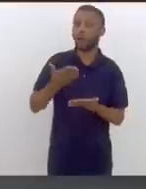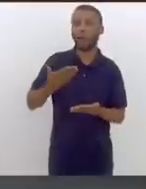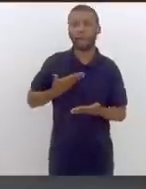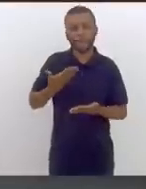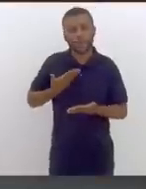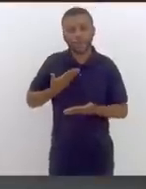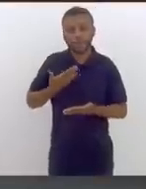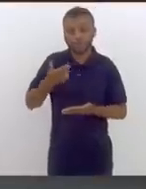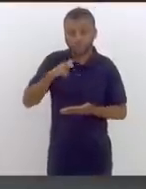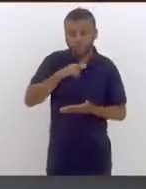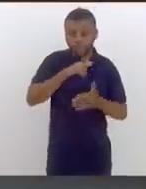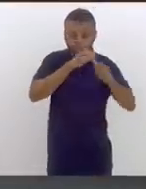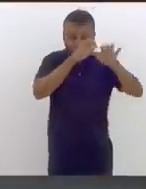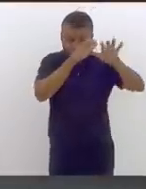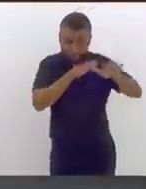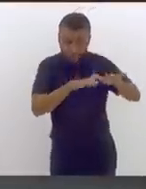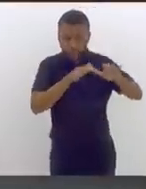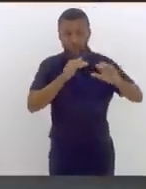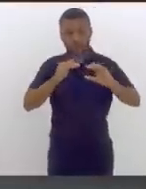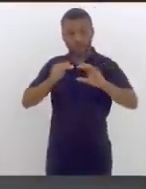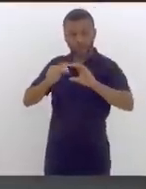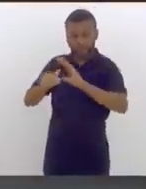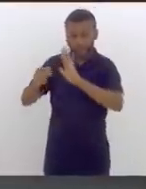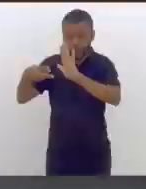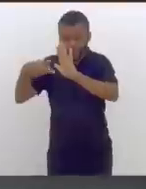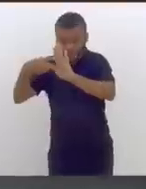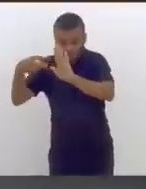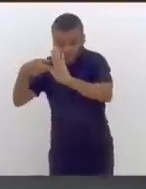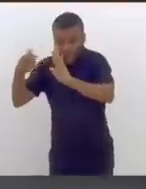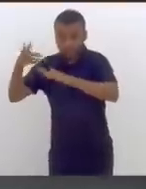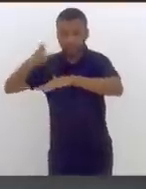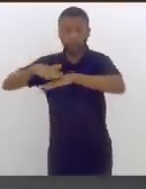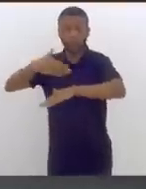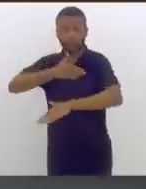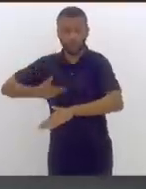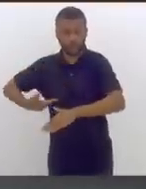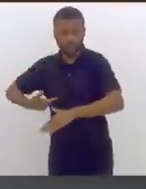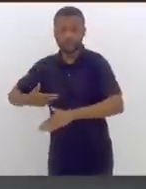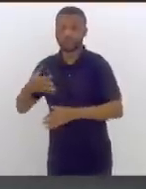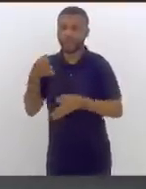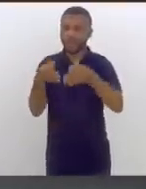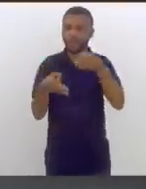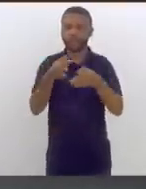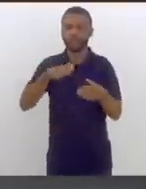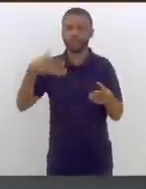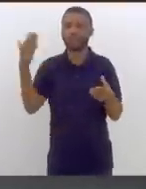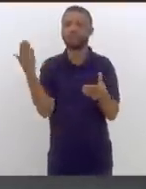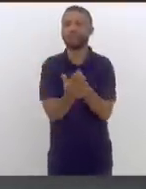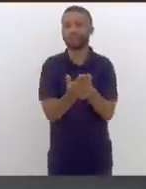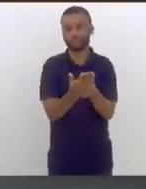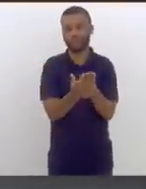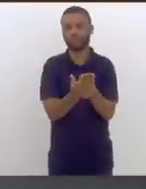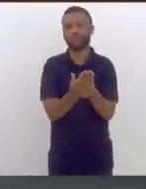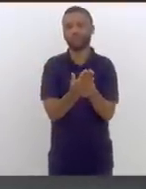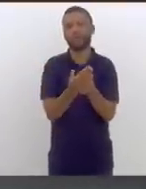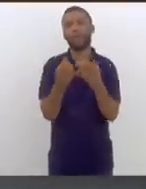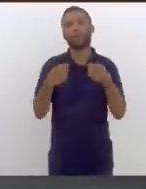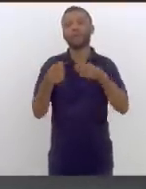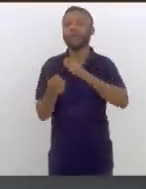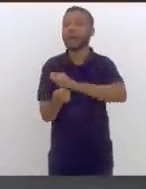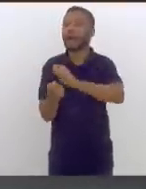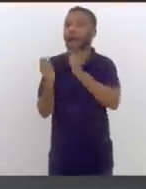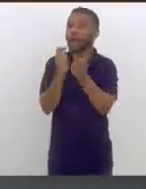lei ela foi aprovada né que derrube o veto do governador se ele libertar ele vai para a justiça e derruba Então tem que fazer uma readequação então